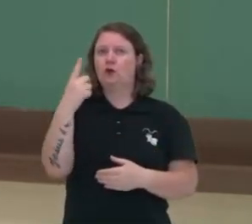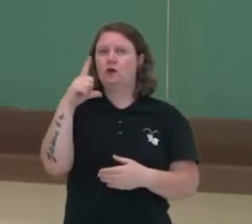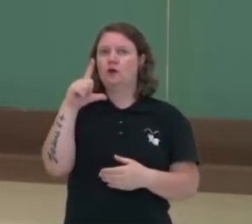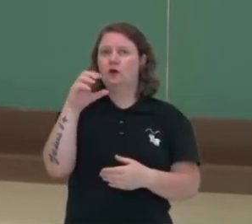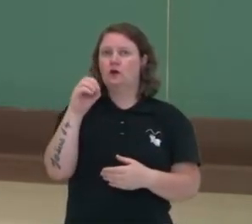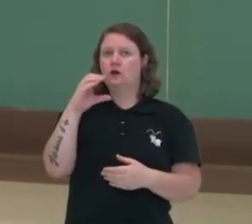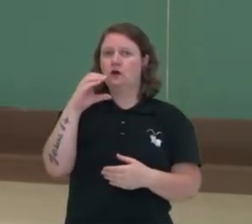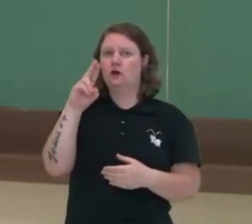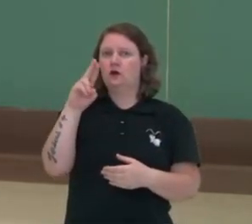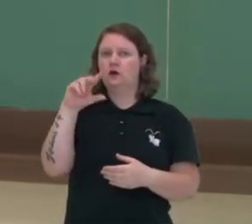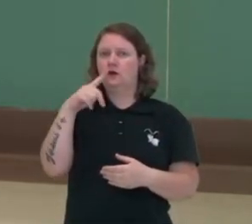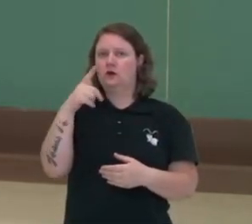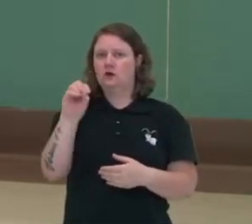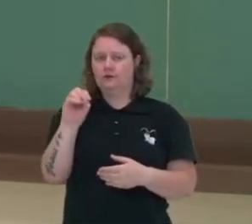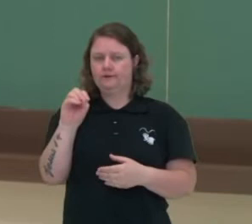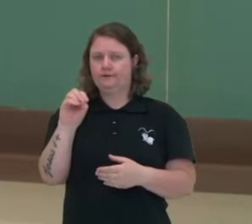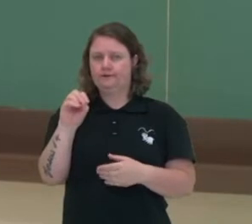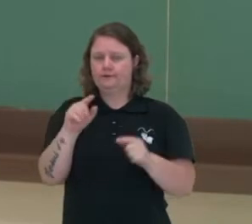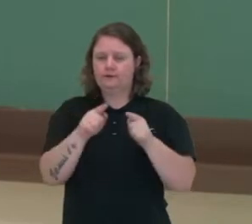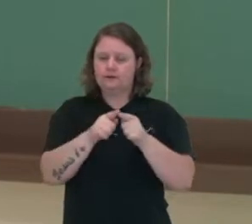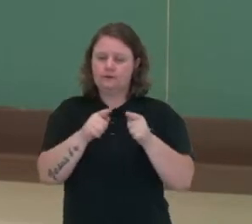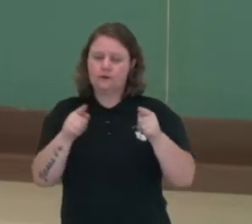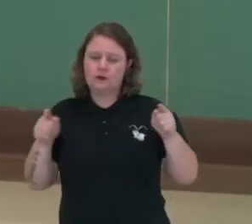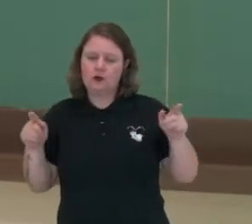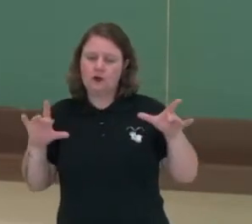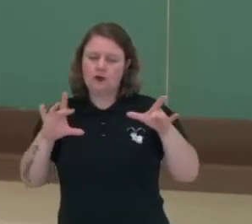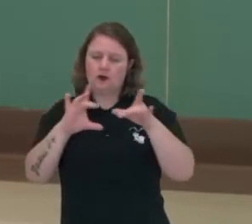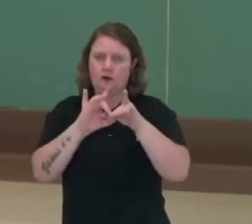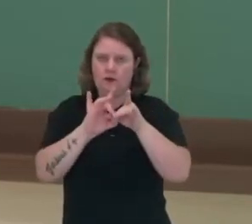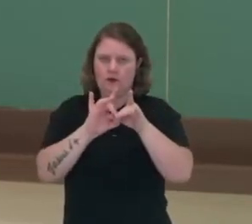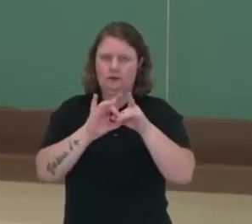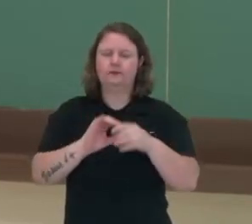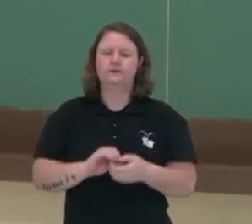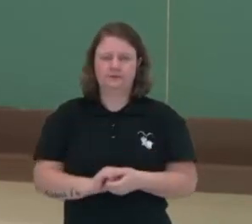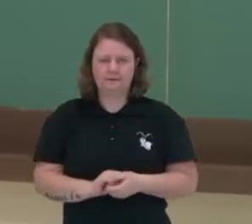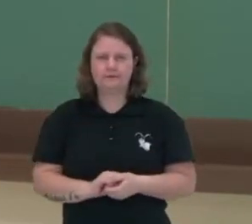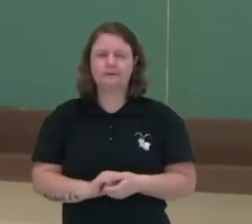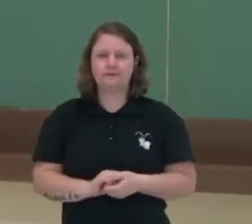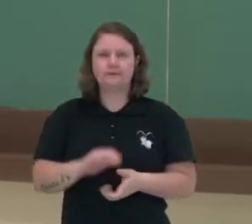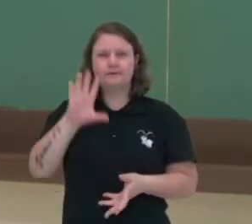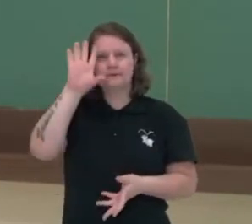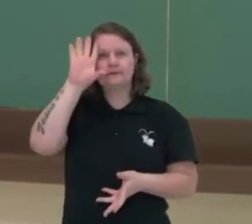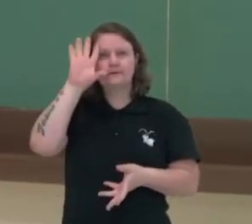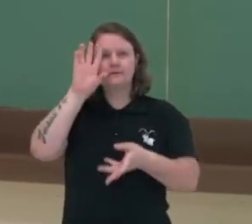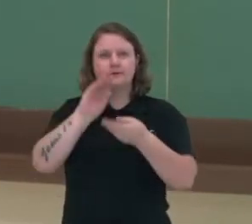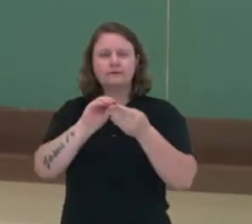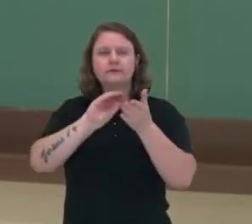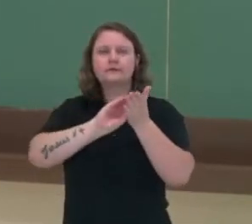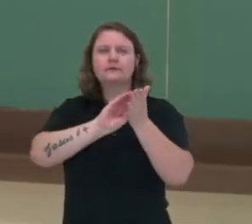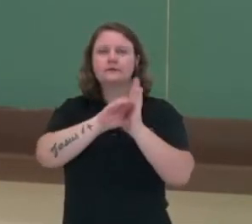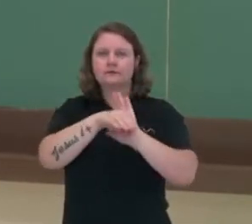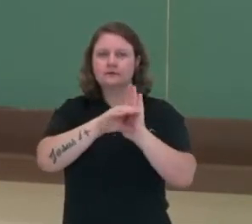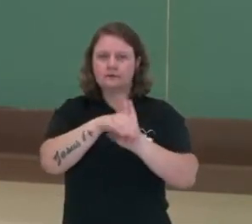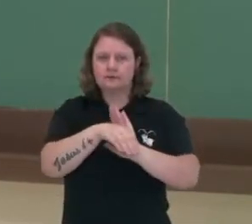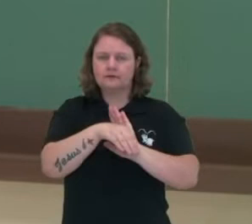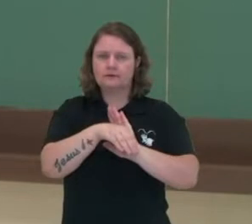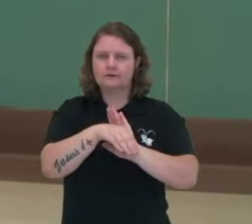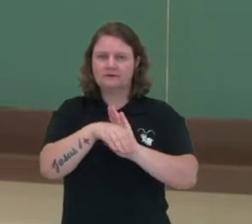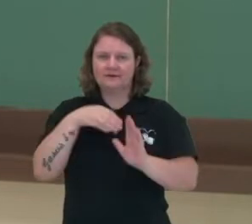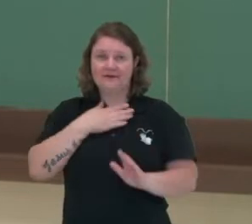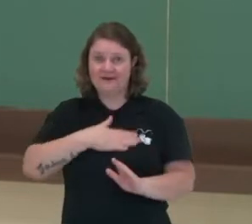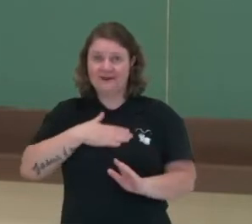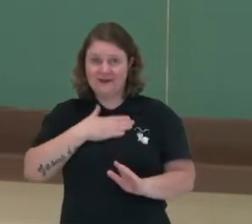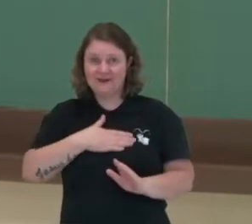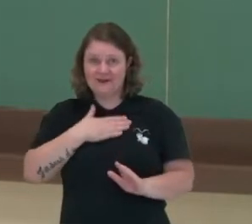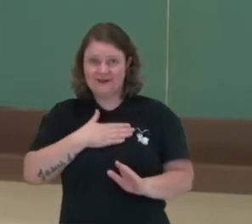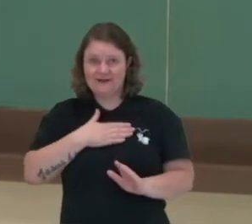isso, ele é chamado de período composto, tá bom? Entendeu o conceito? Gostou? Espero que sim, né? E